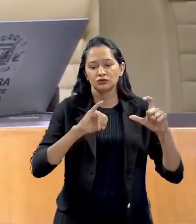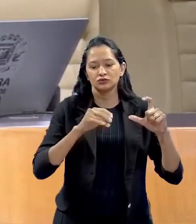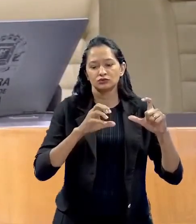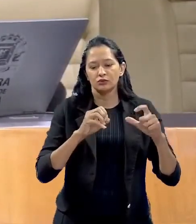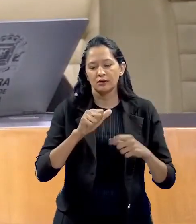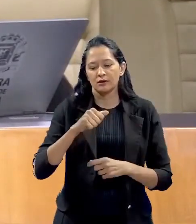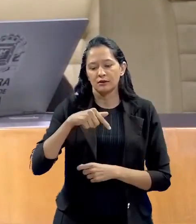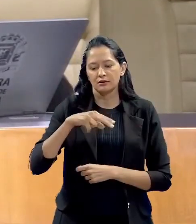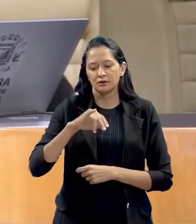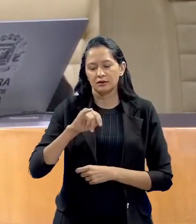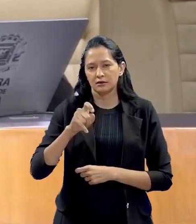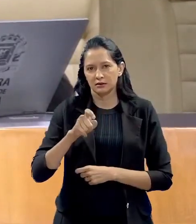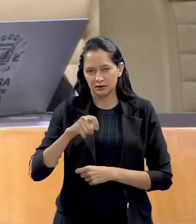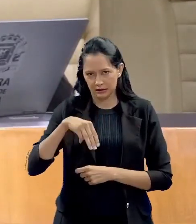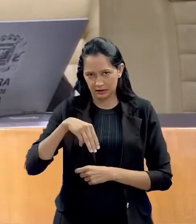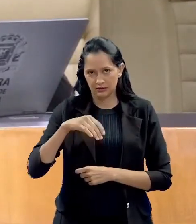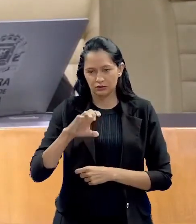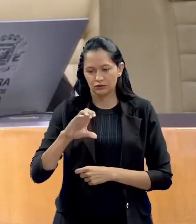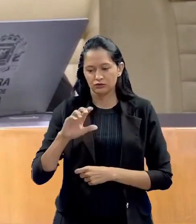Projeto em discussão.